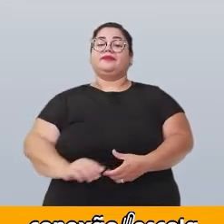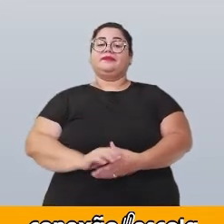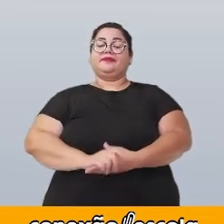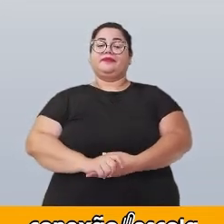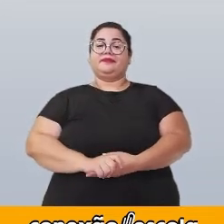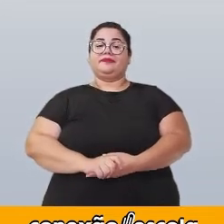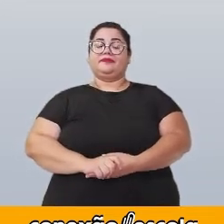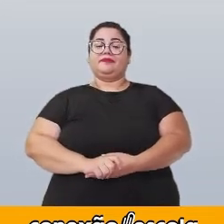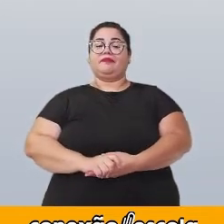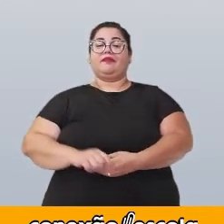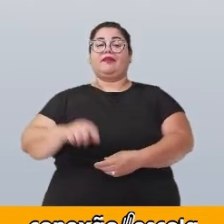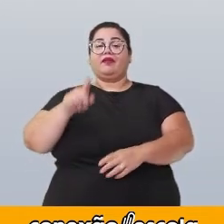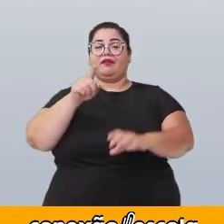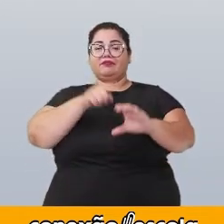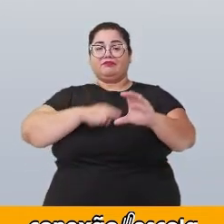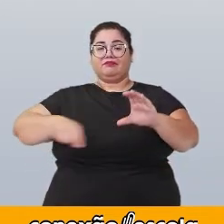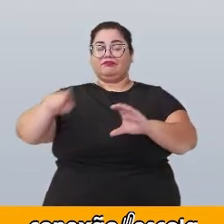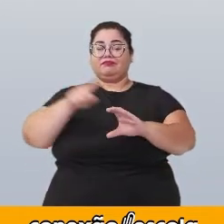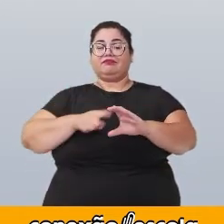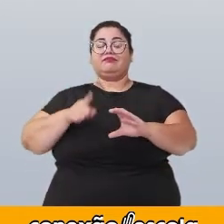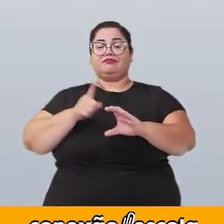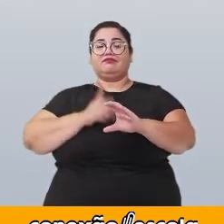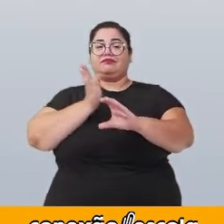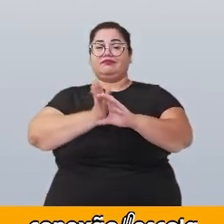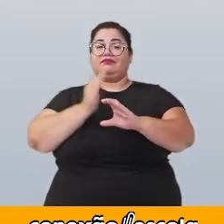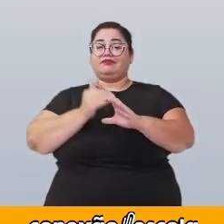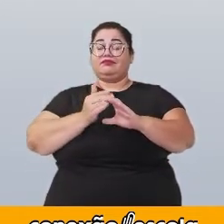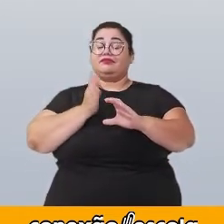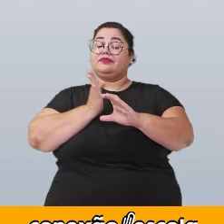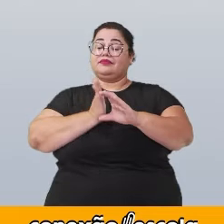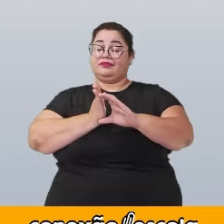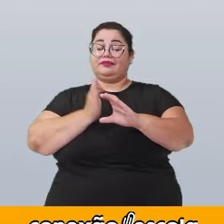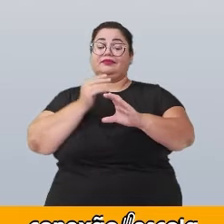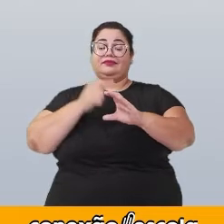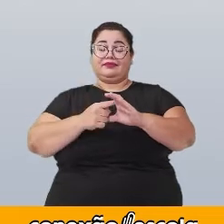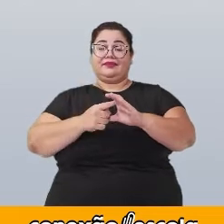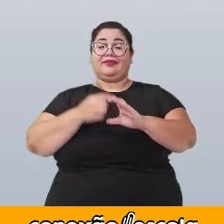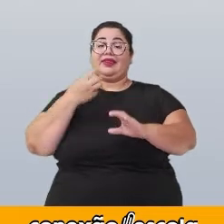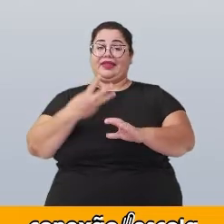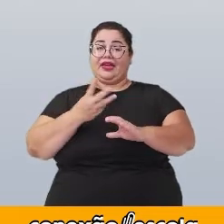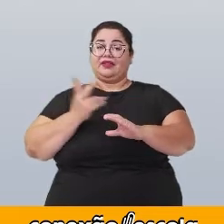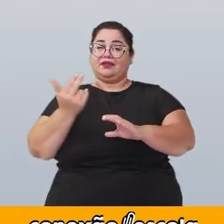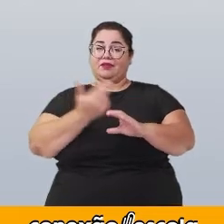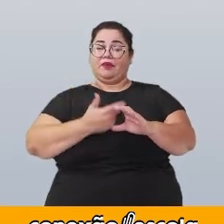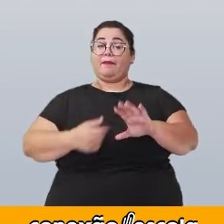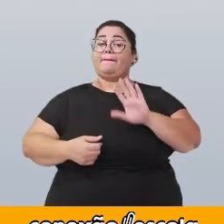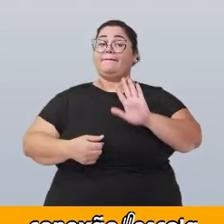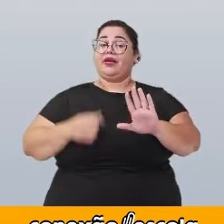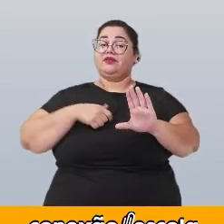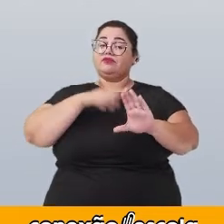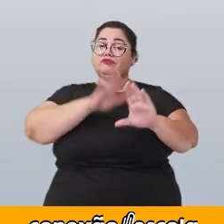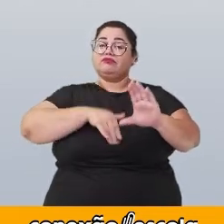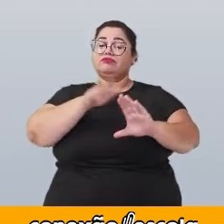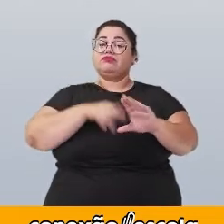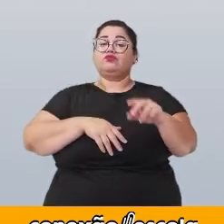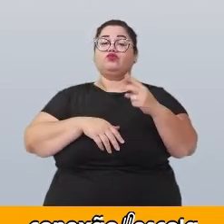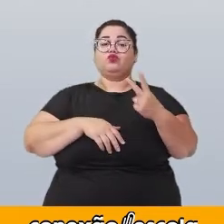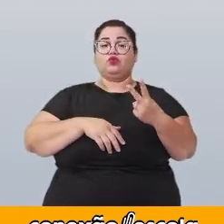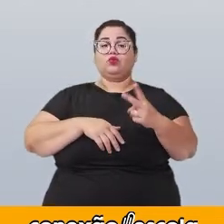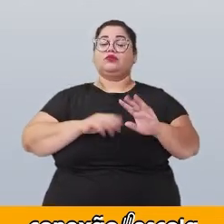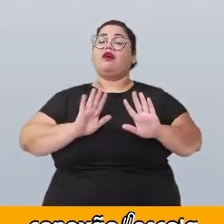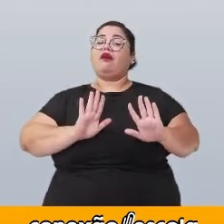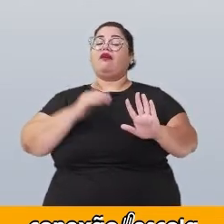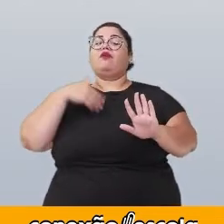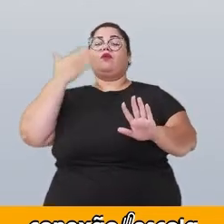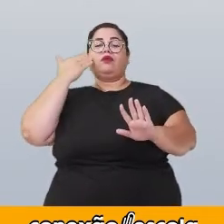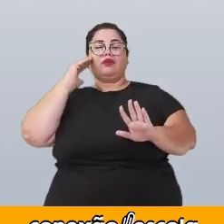3 partes que essa figura foi dividida de forma igual. mas eu só pintei 2.